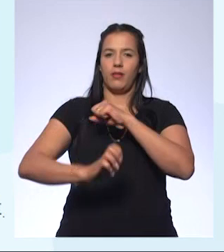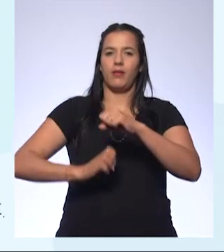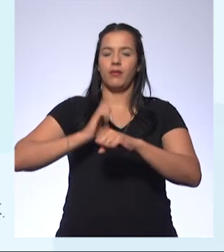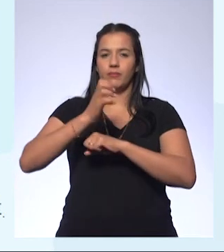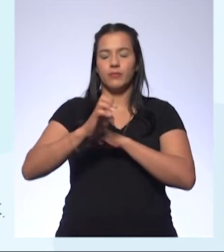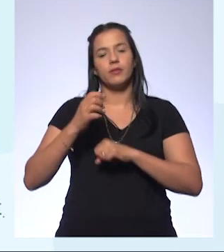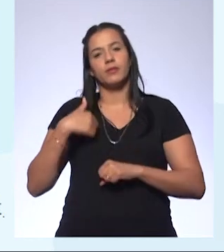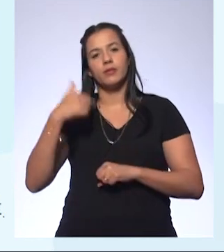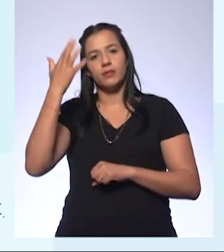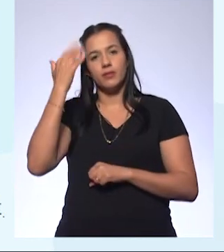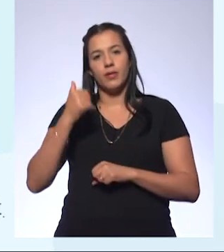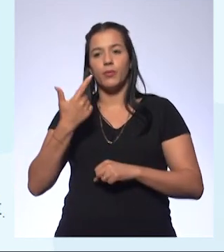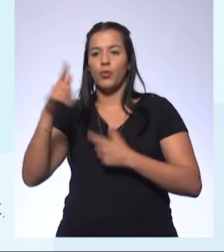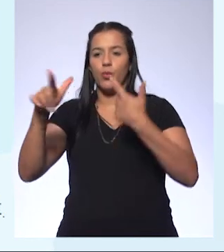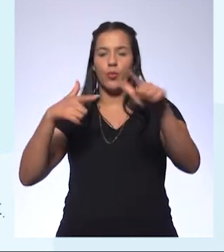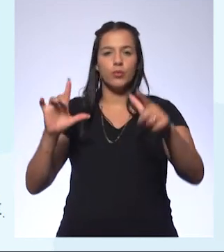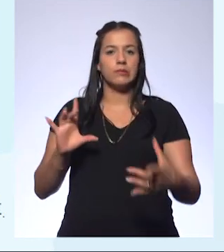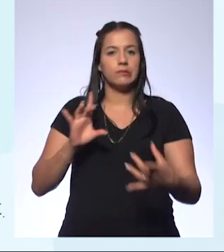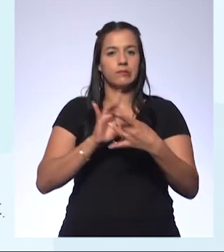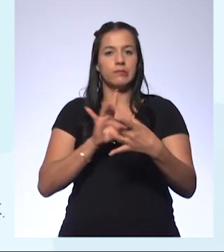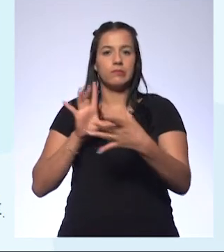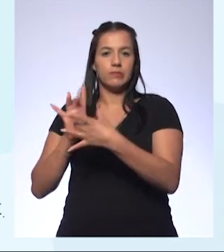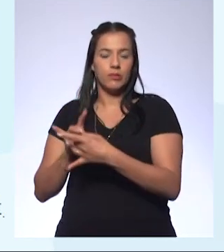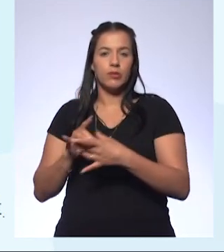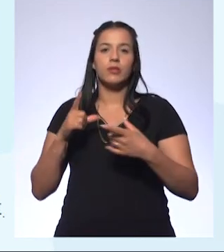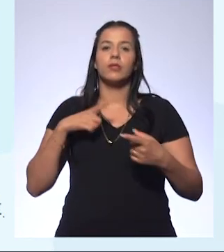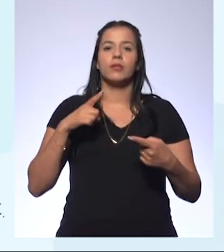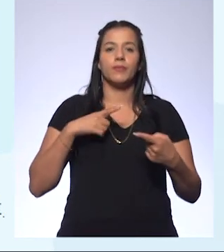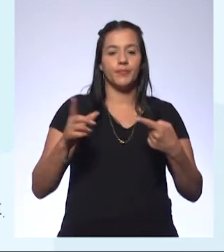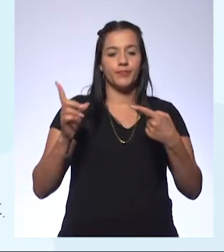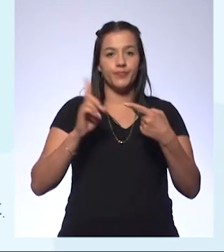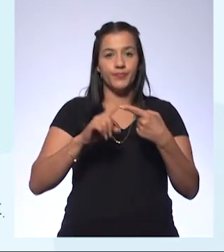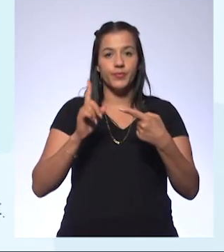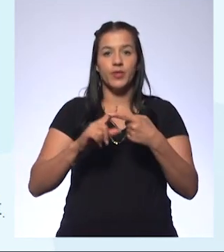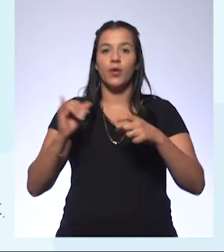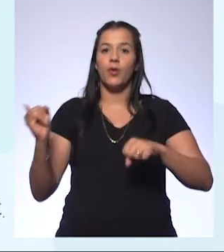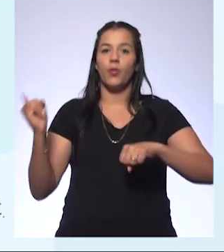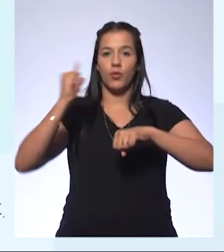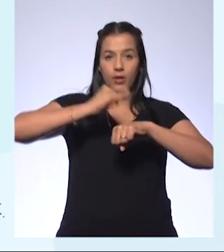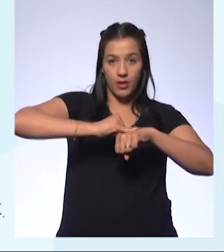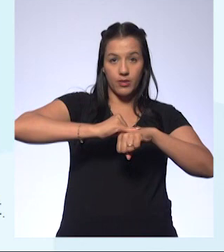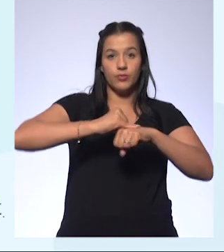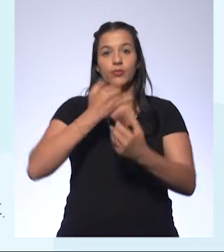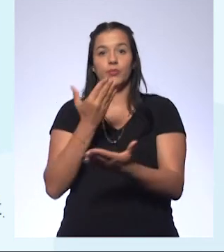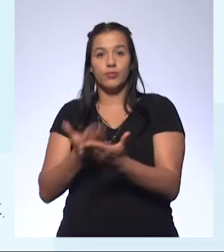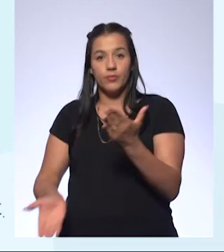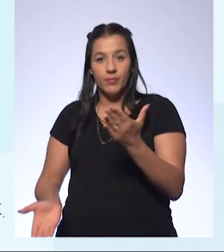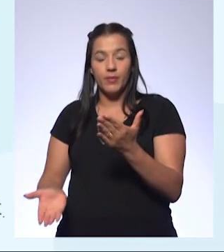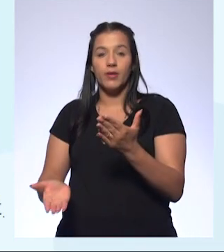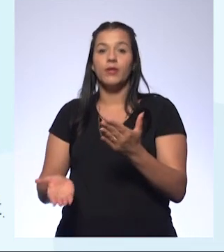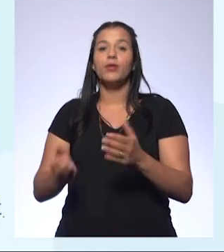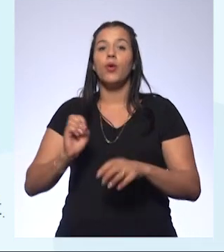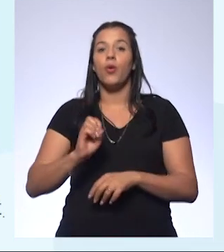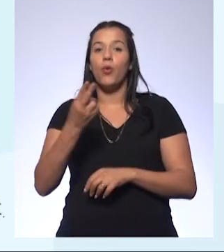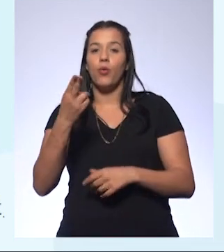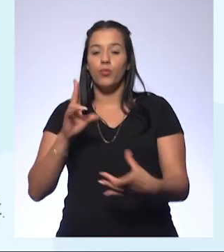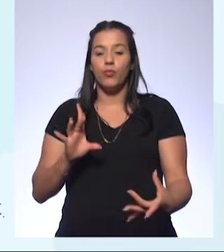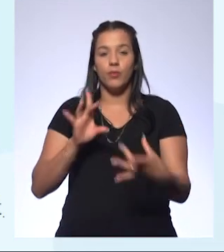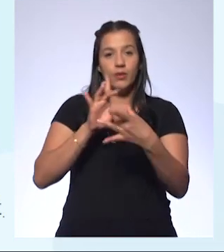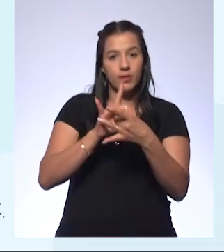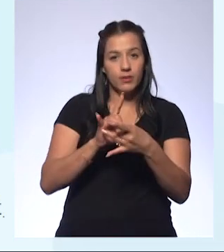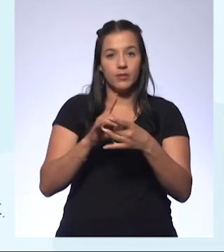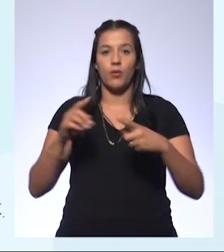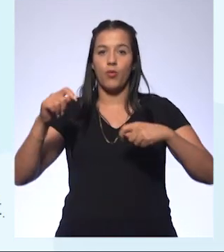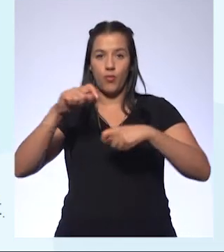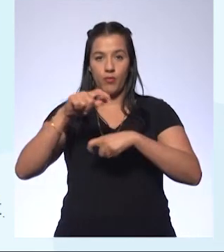sabe exatamente onde o elétron está, ou no cátion, no caso do cátion, quando perde, no ânion, ou distribuído numa ligação